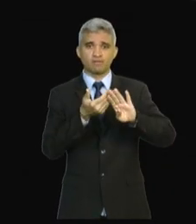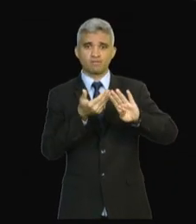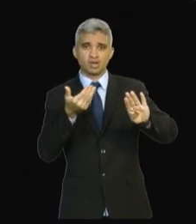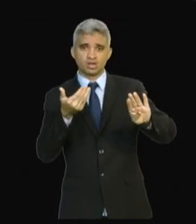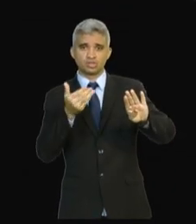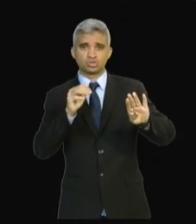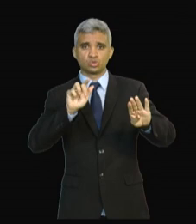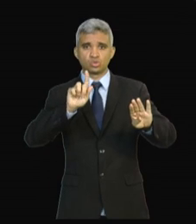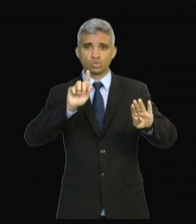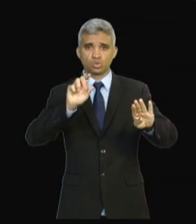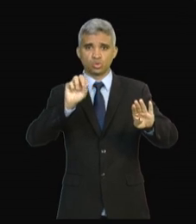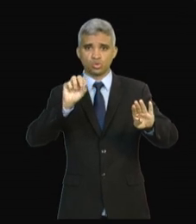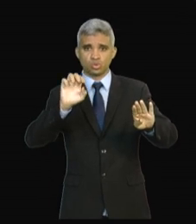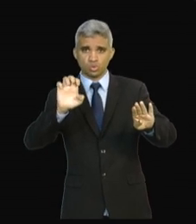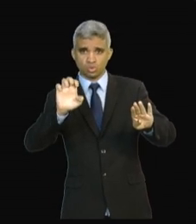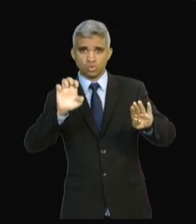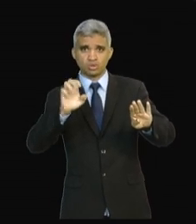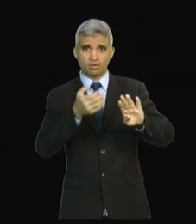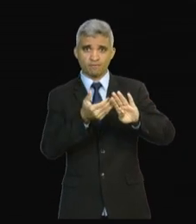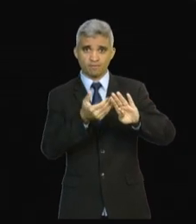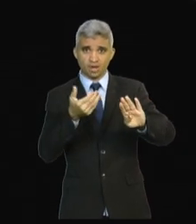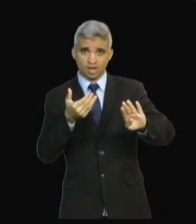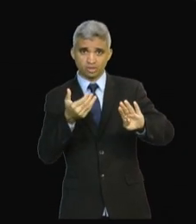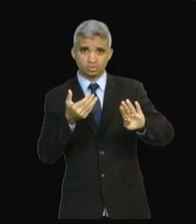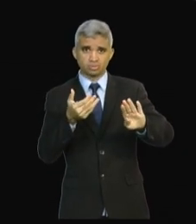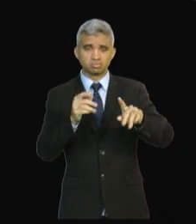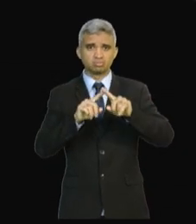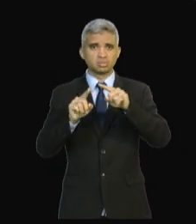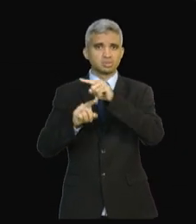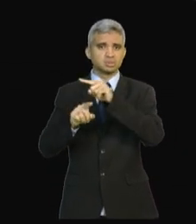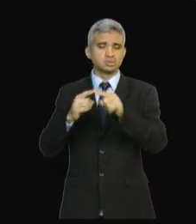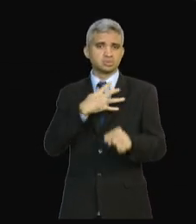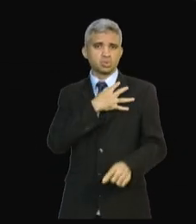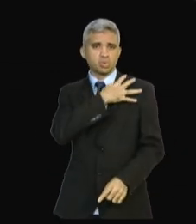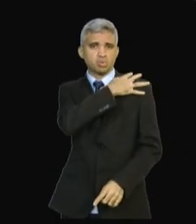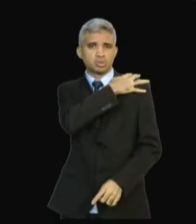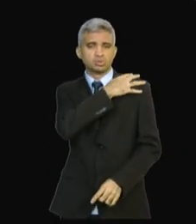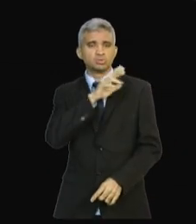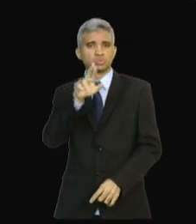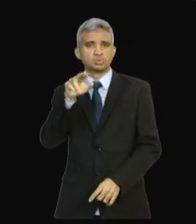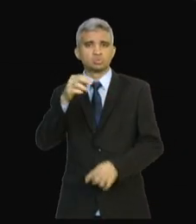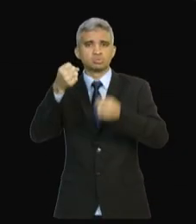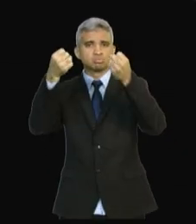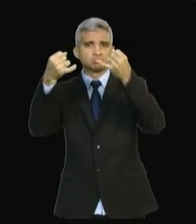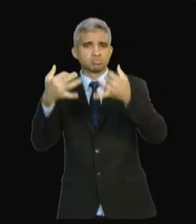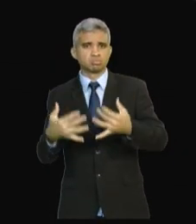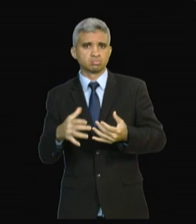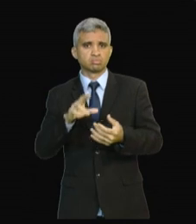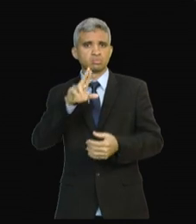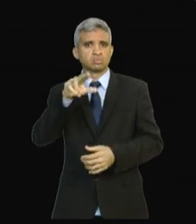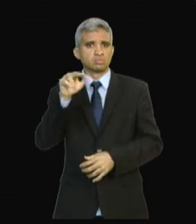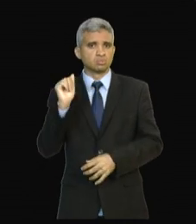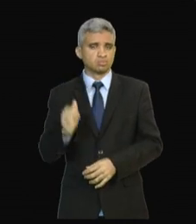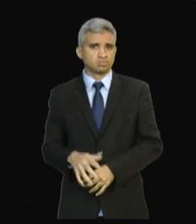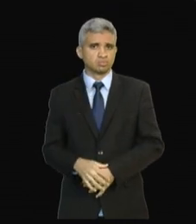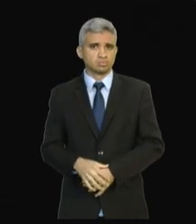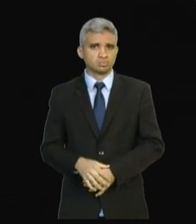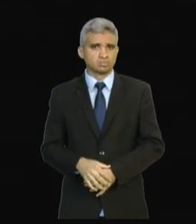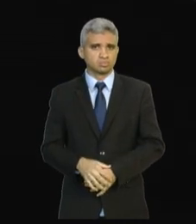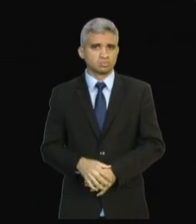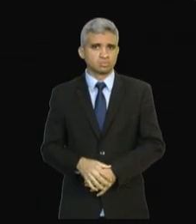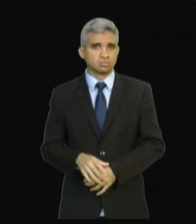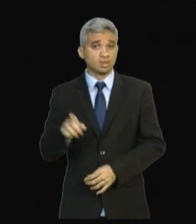nem se manifesta, mesmo sendo um caso de polícia, igual eles relatam, mas o líder desse comando precisava pelo